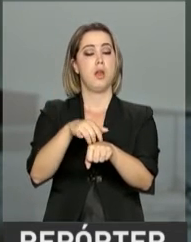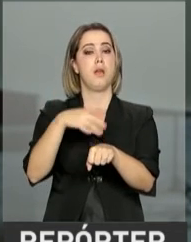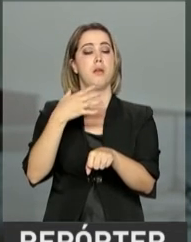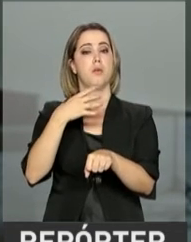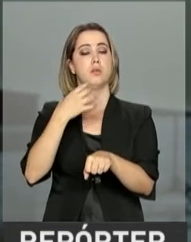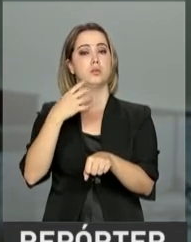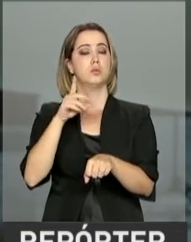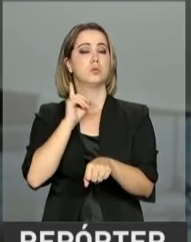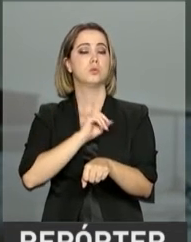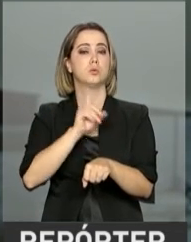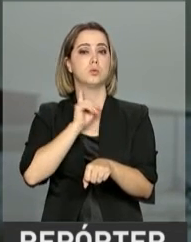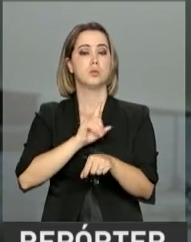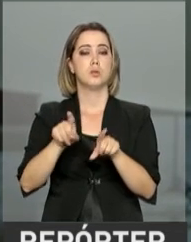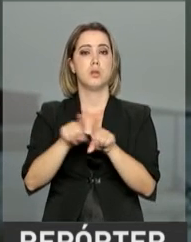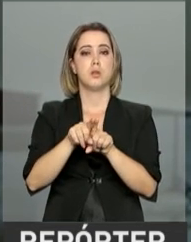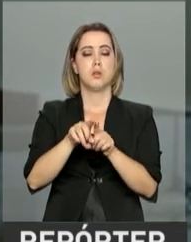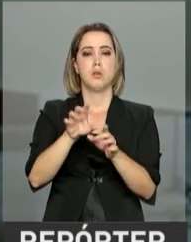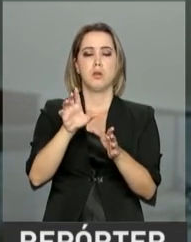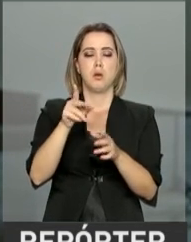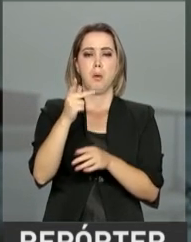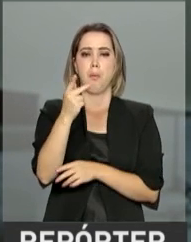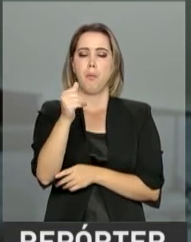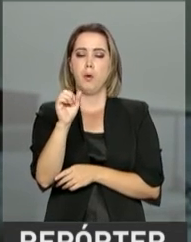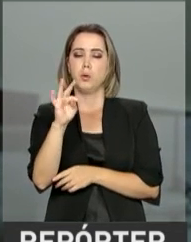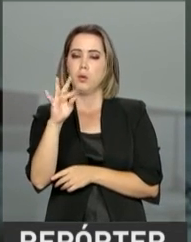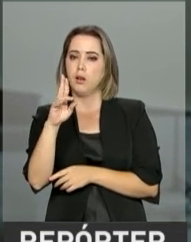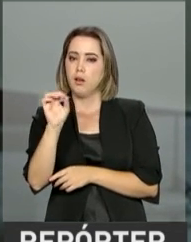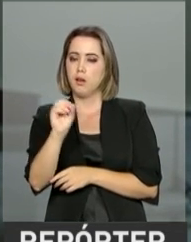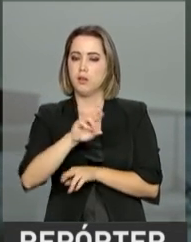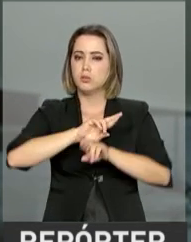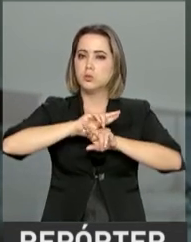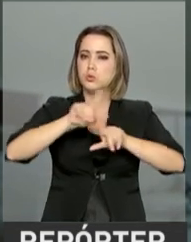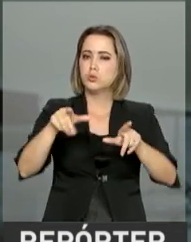Porto Alegre e Florianópolis, que estão marcados para o próximo dia 16 de março.